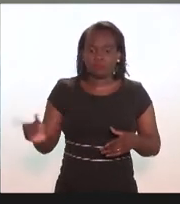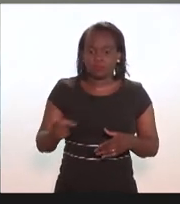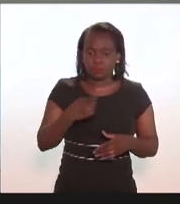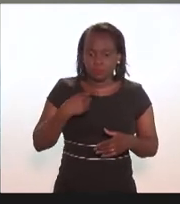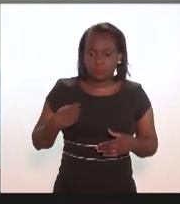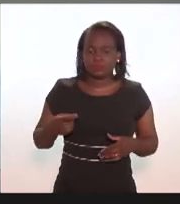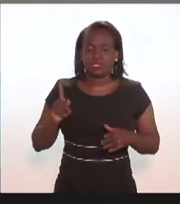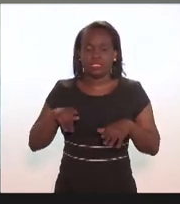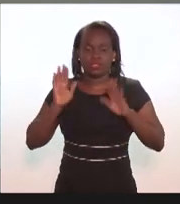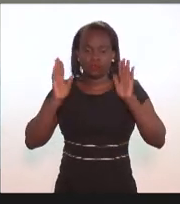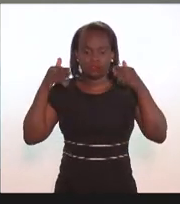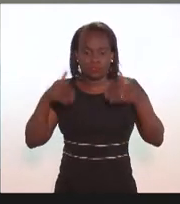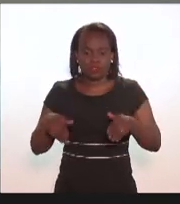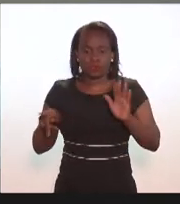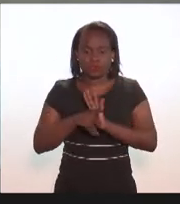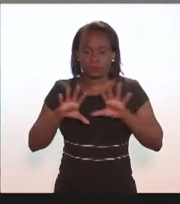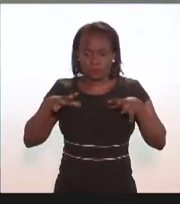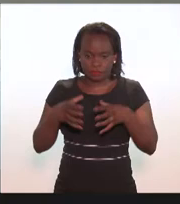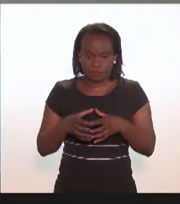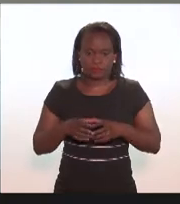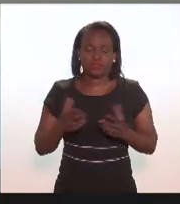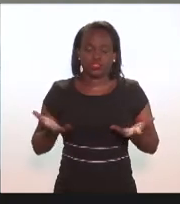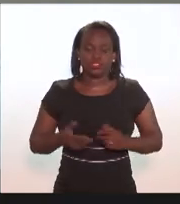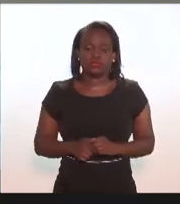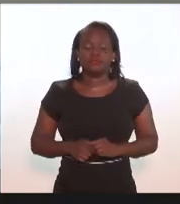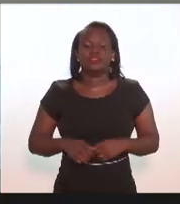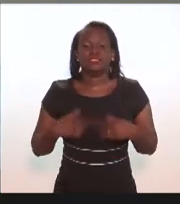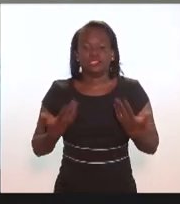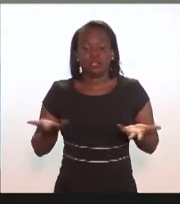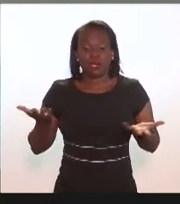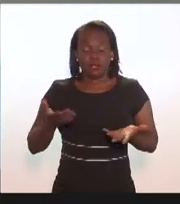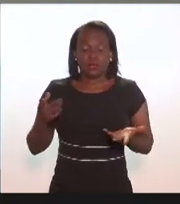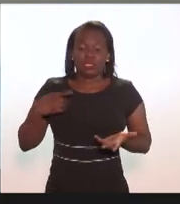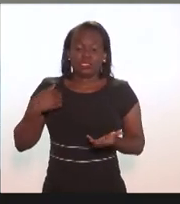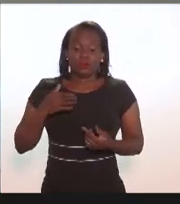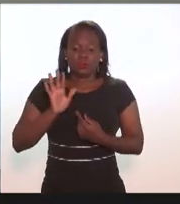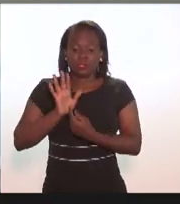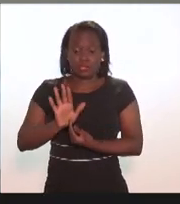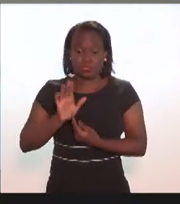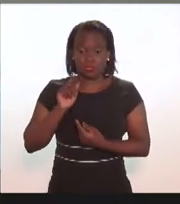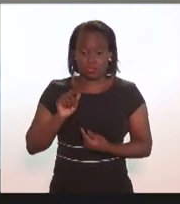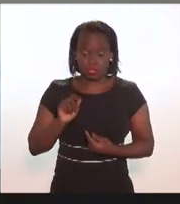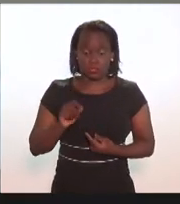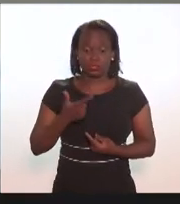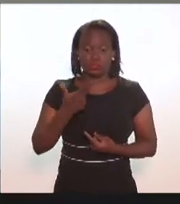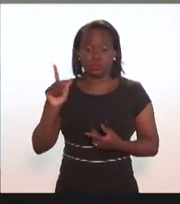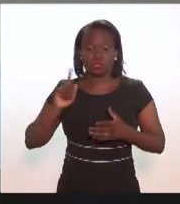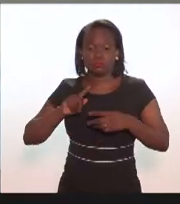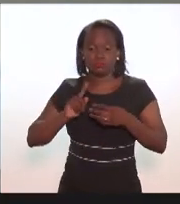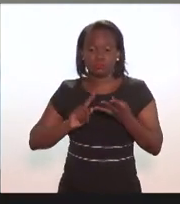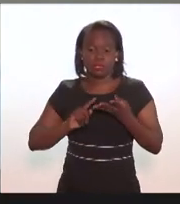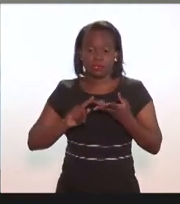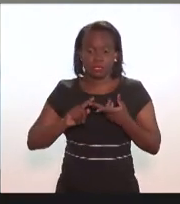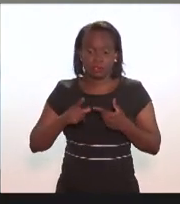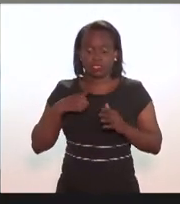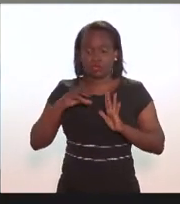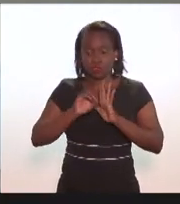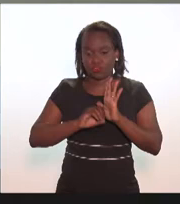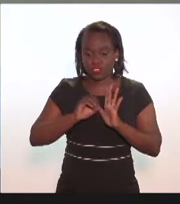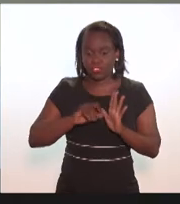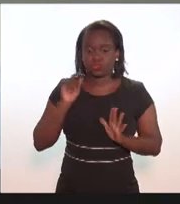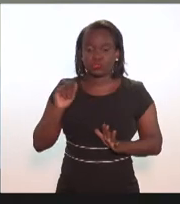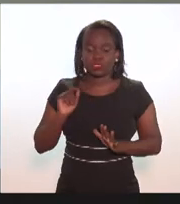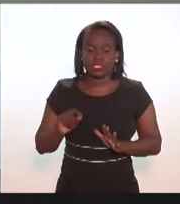que é o foco desta comissão. E agora, deputado, estou apresentando os outros itens que estavam no ofício, que